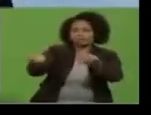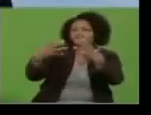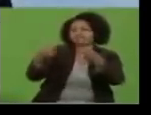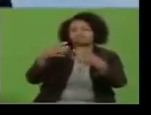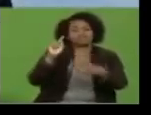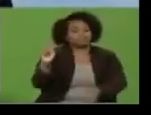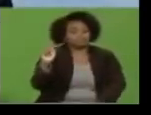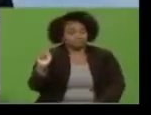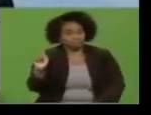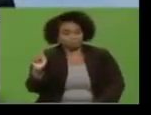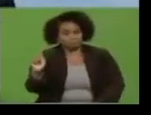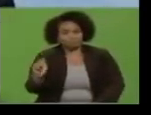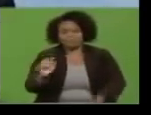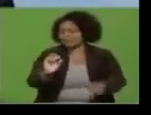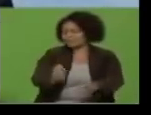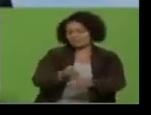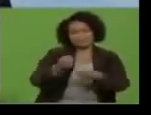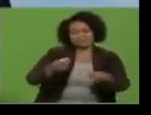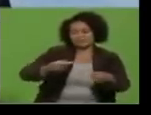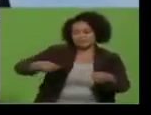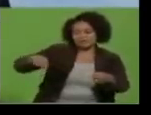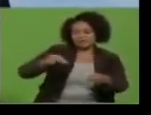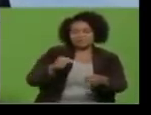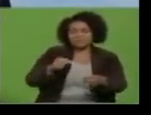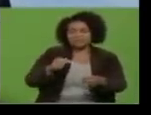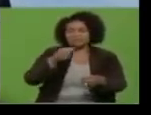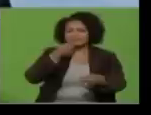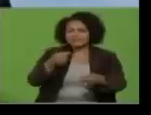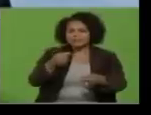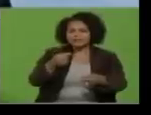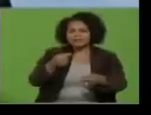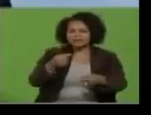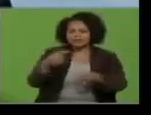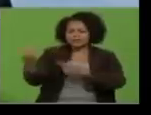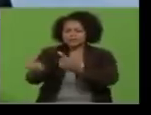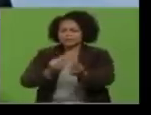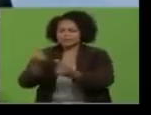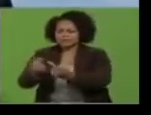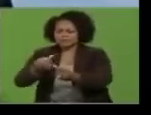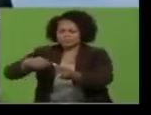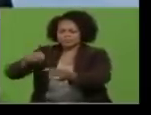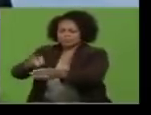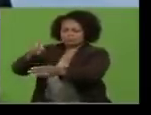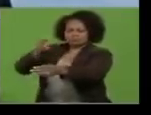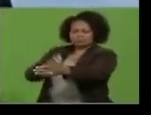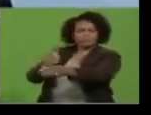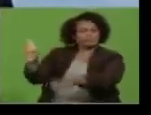Não podemos, como governantes, dizer que estamos fora deste clima de